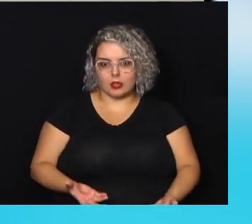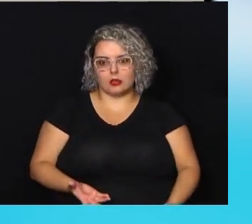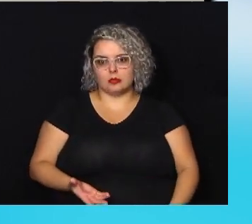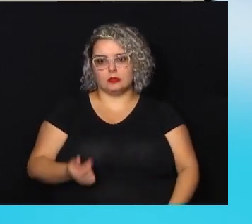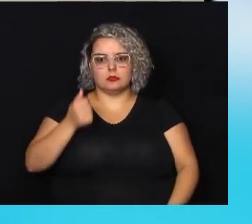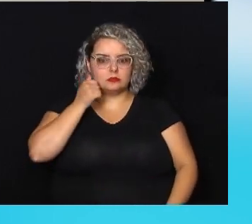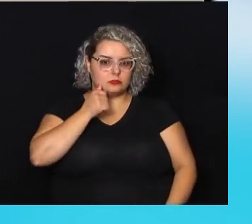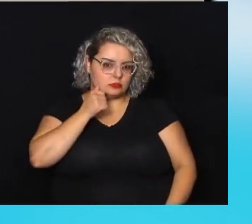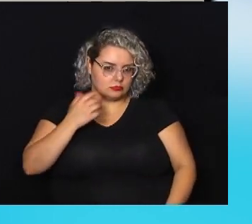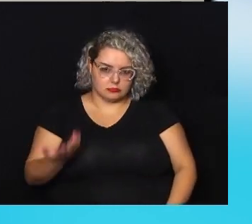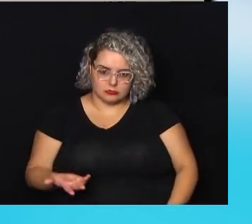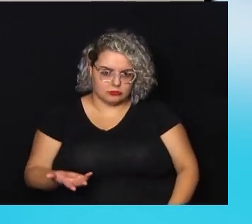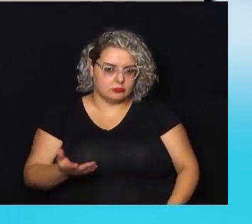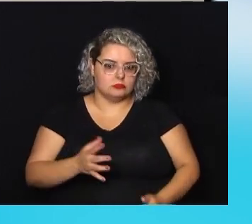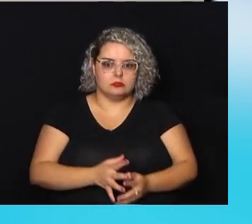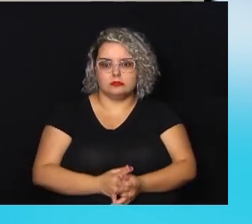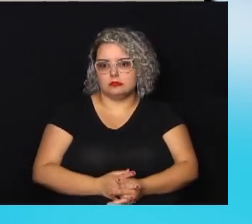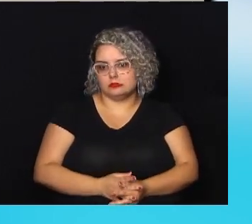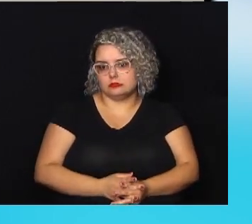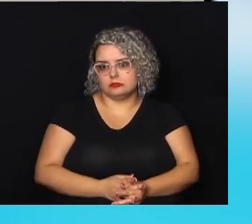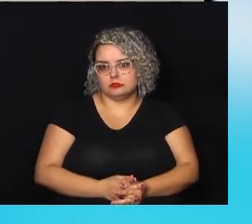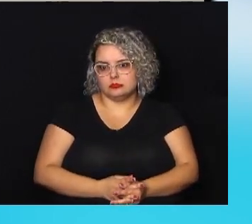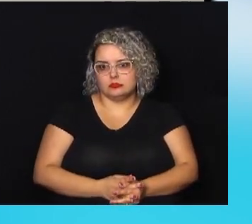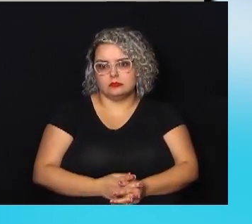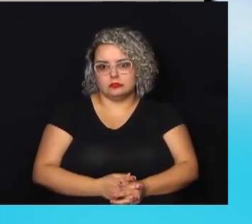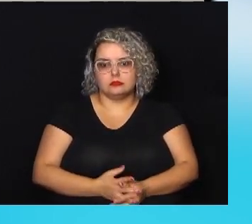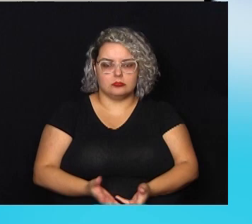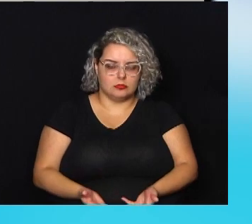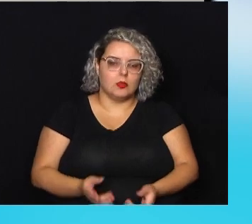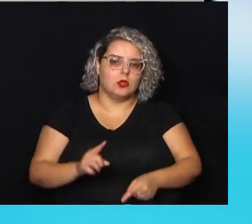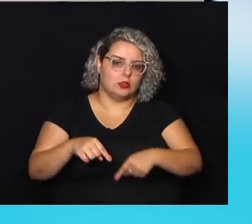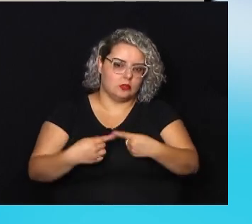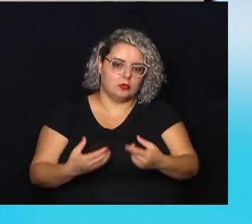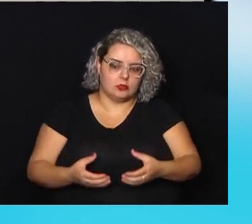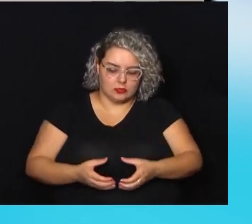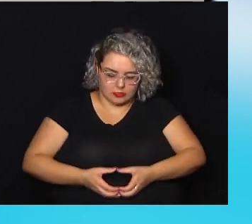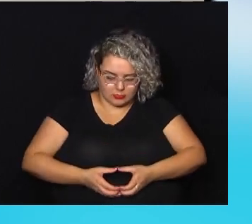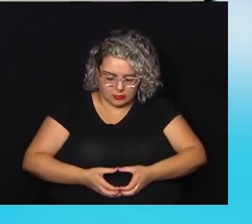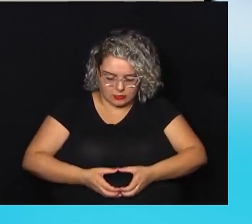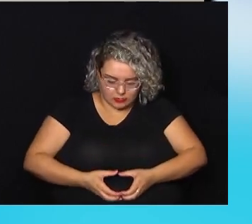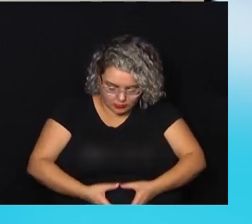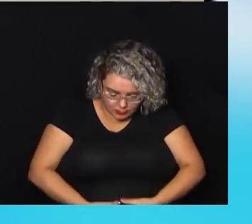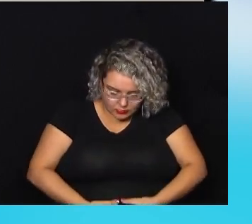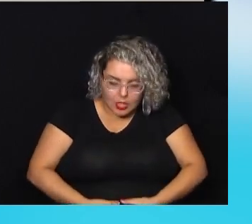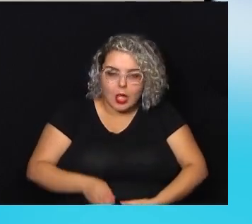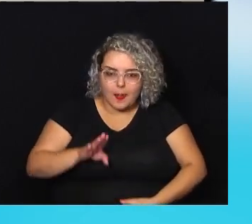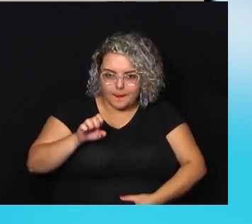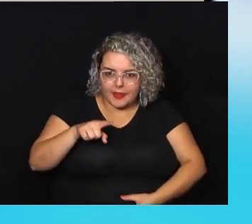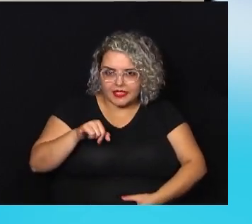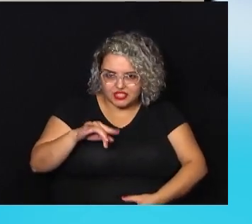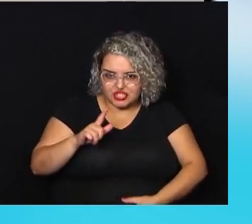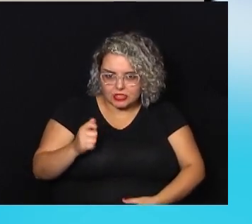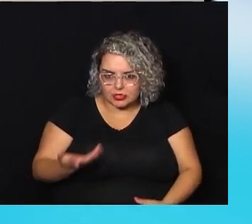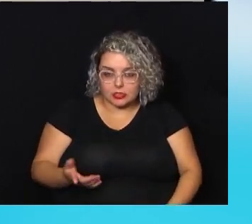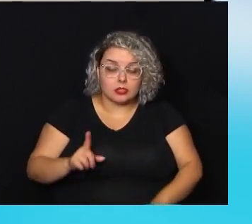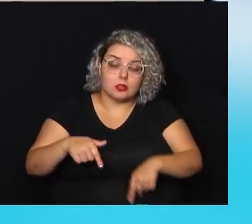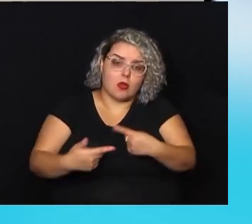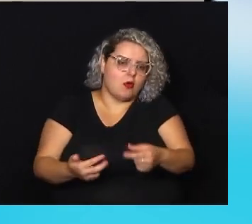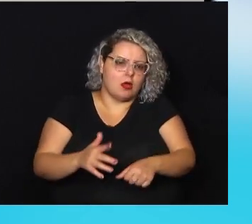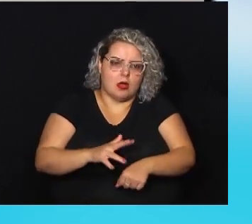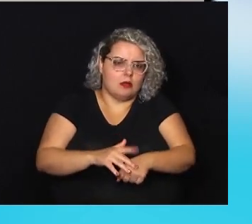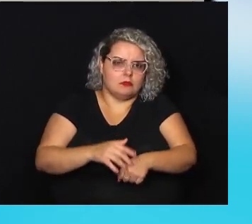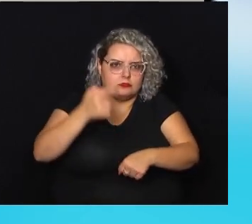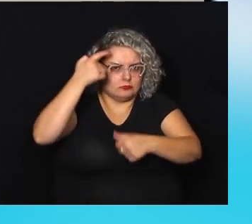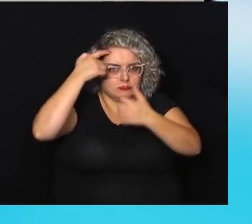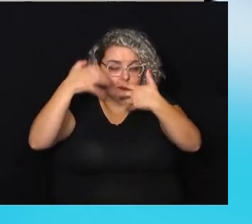questões locais, né, nas mulheres, por conta da bexiga, né, e de toda a bexiga neurogênica, que também